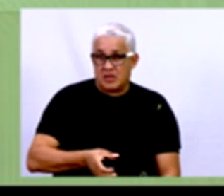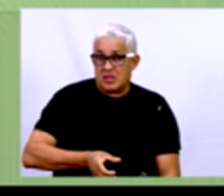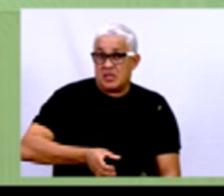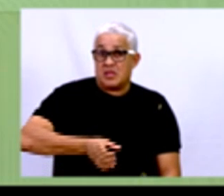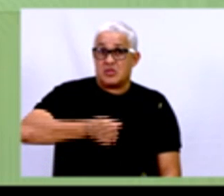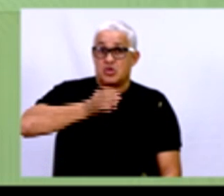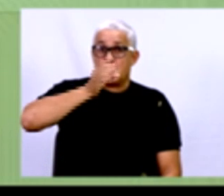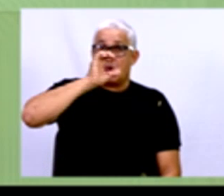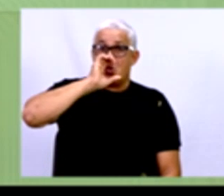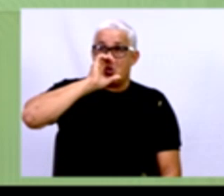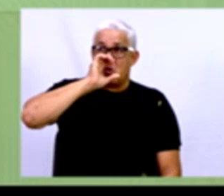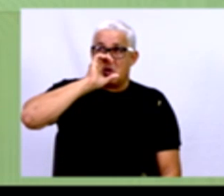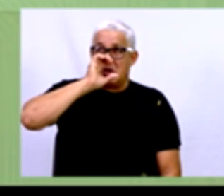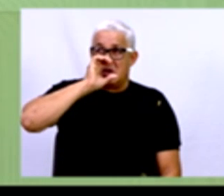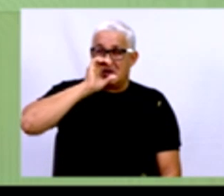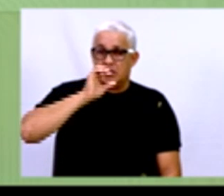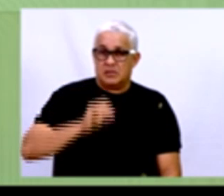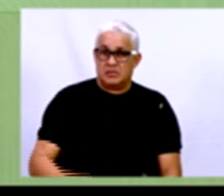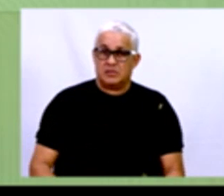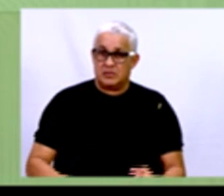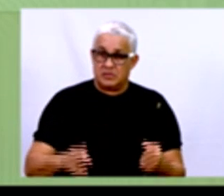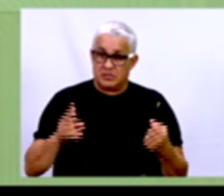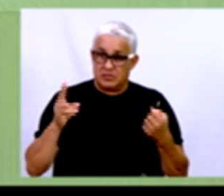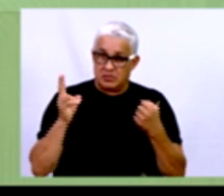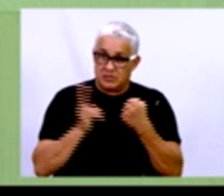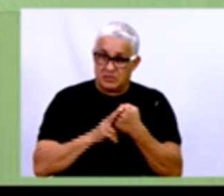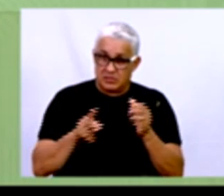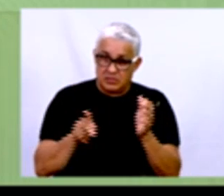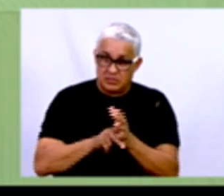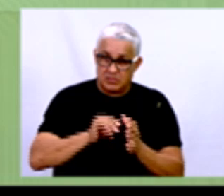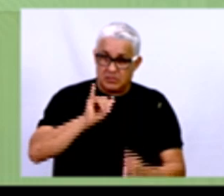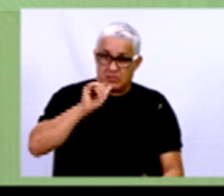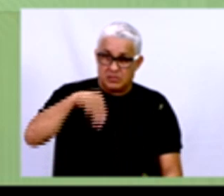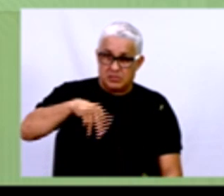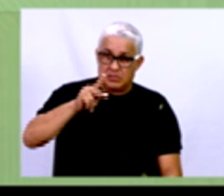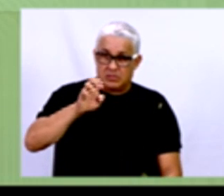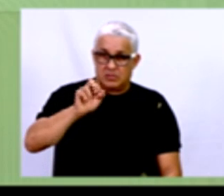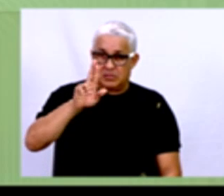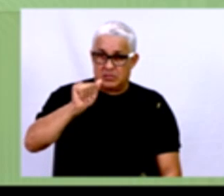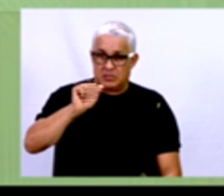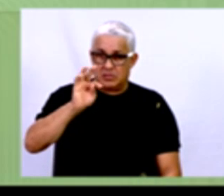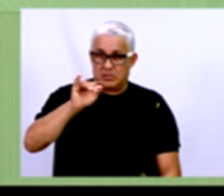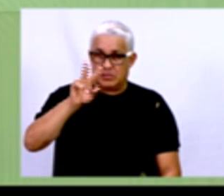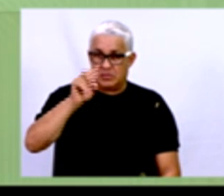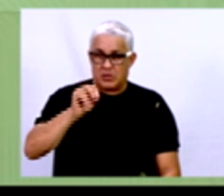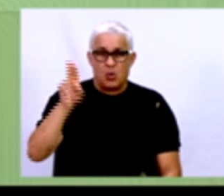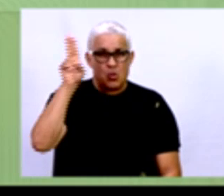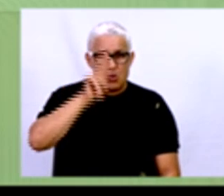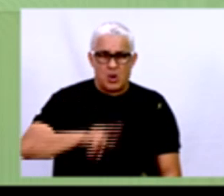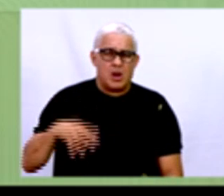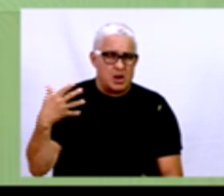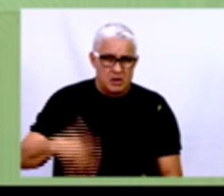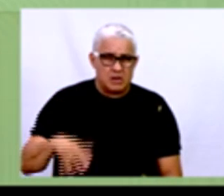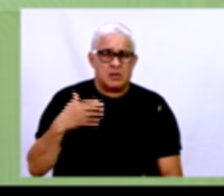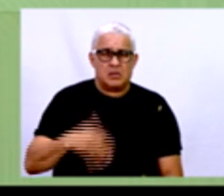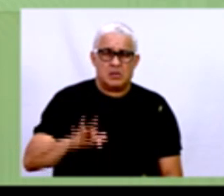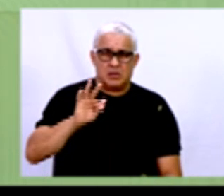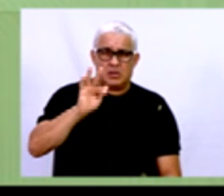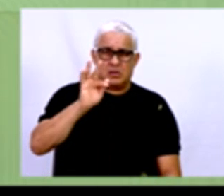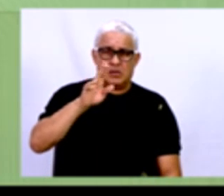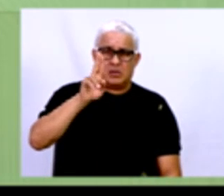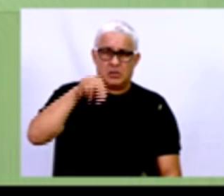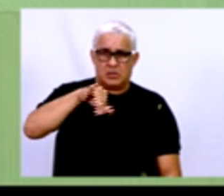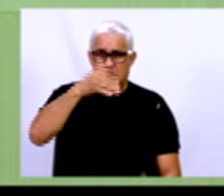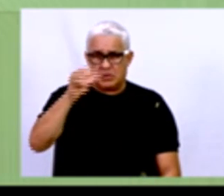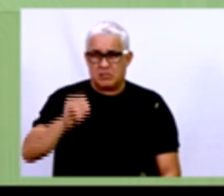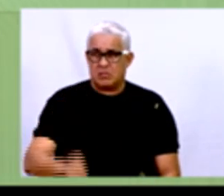que é um verbo no imperativo, que é muito utilizado nesse tipo de função, que vai ser